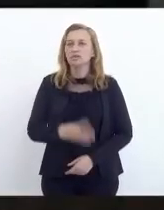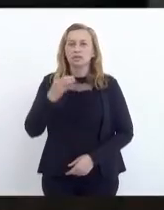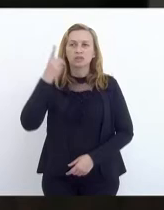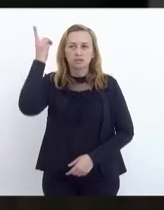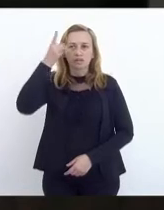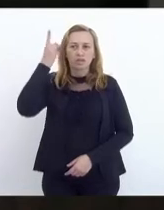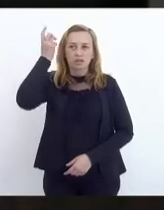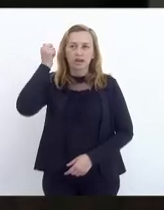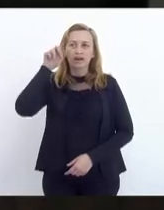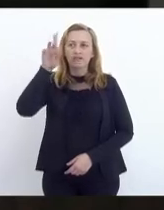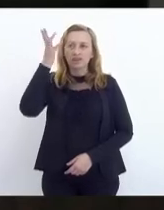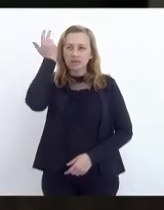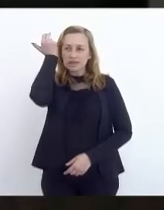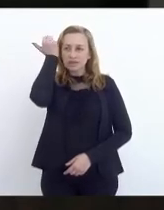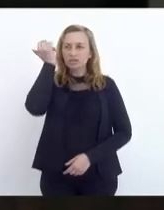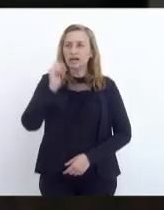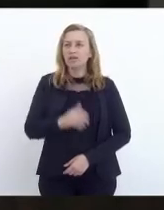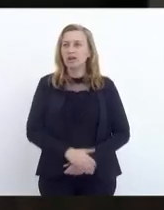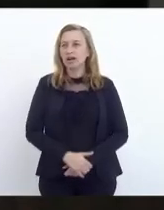Deputado Eliomar.